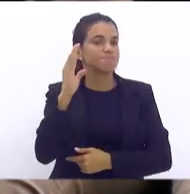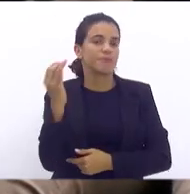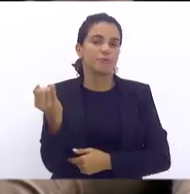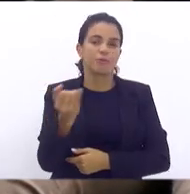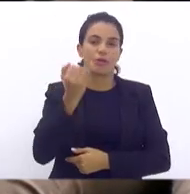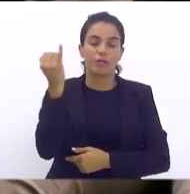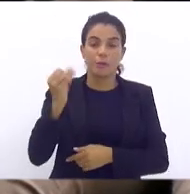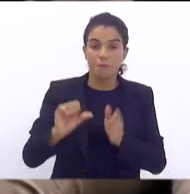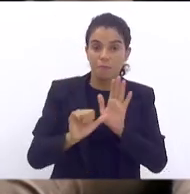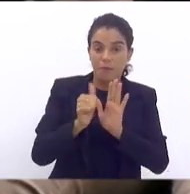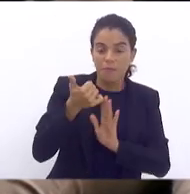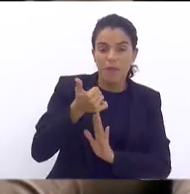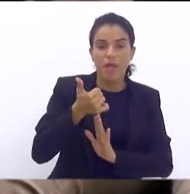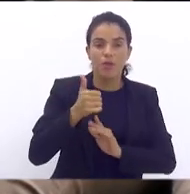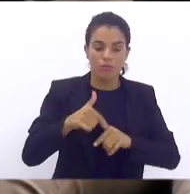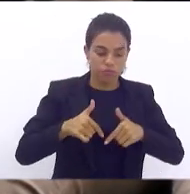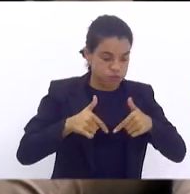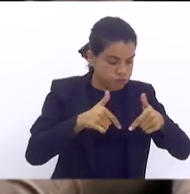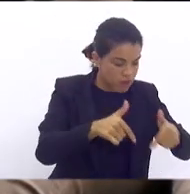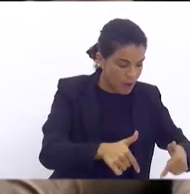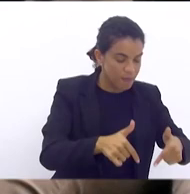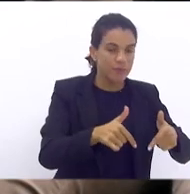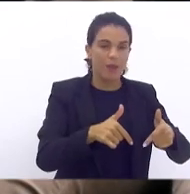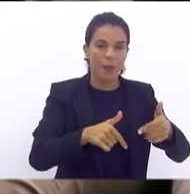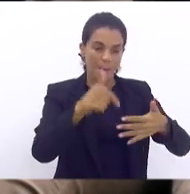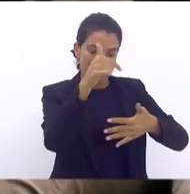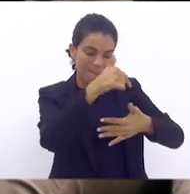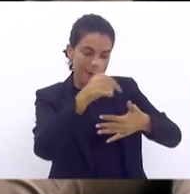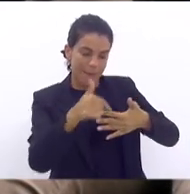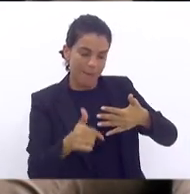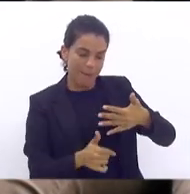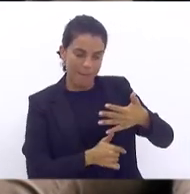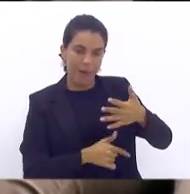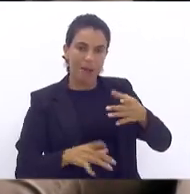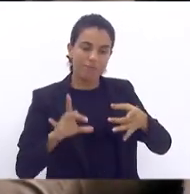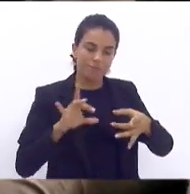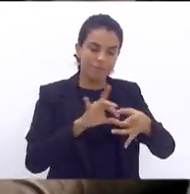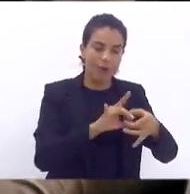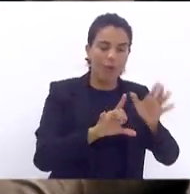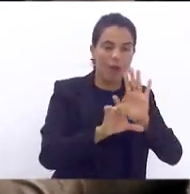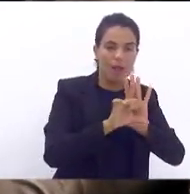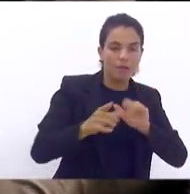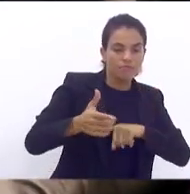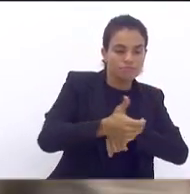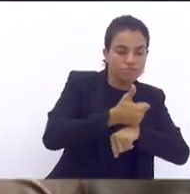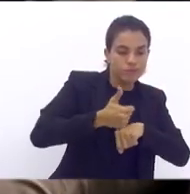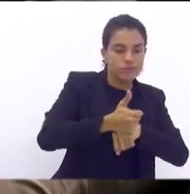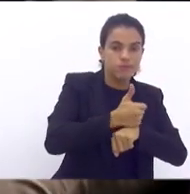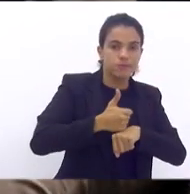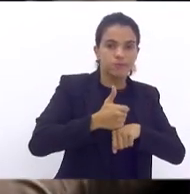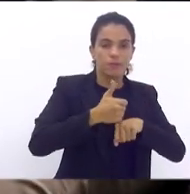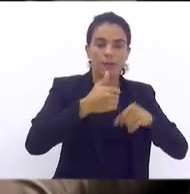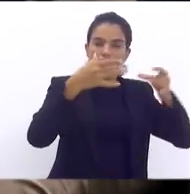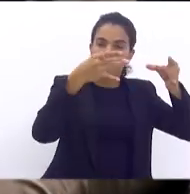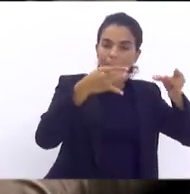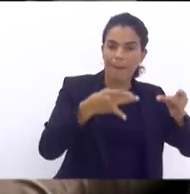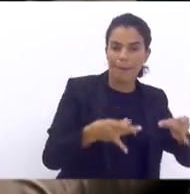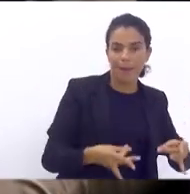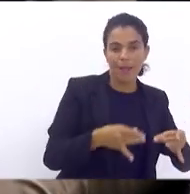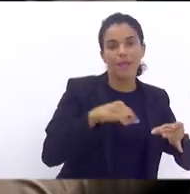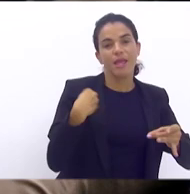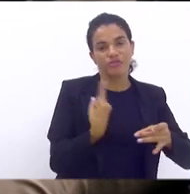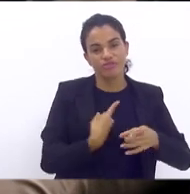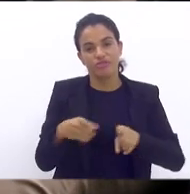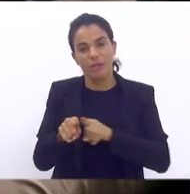que, primeiramente, os dispositivos legais sejam aperfeiçoados e nós continuamente